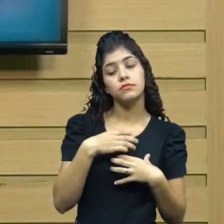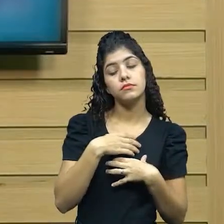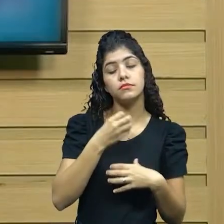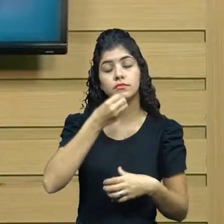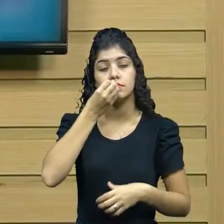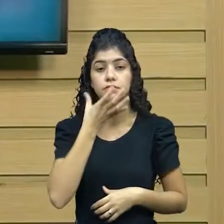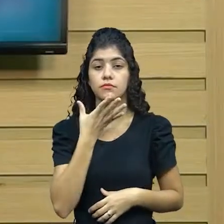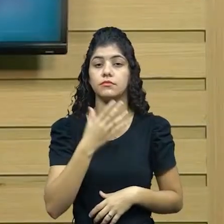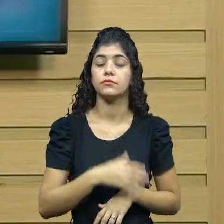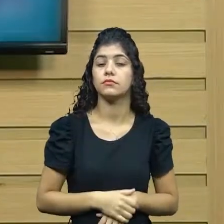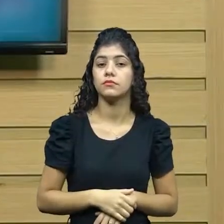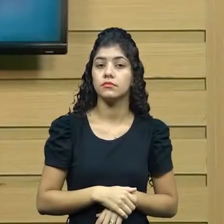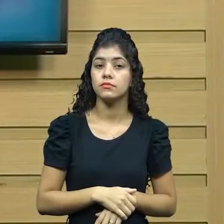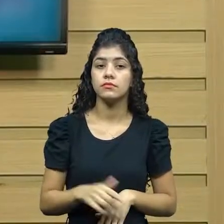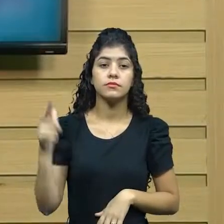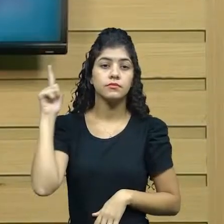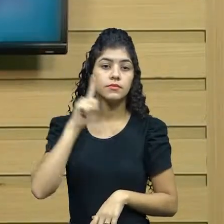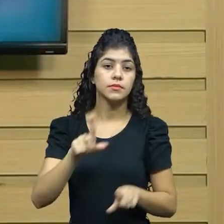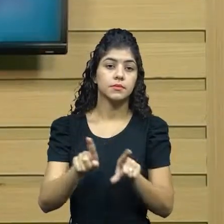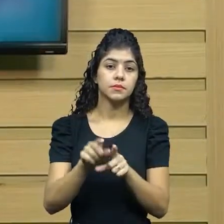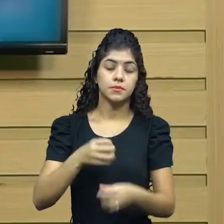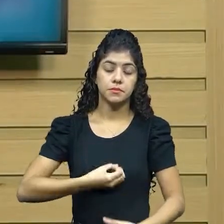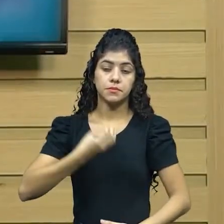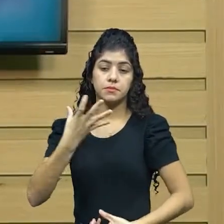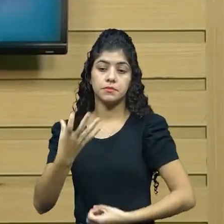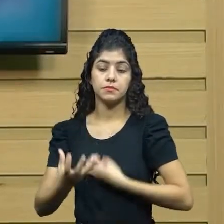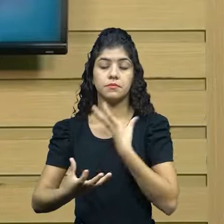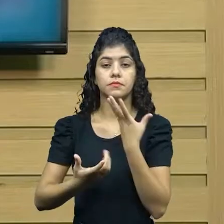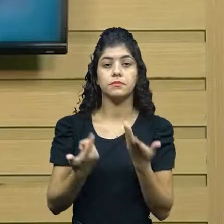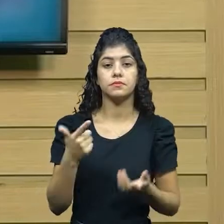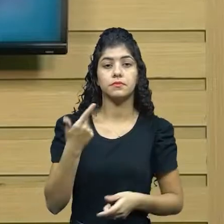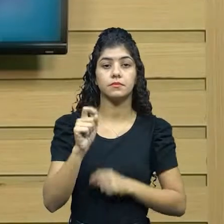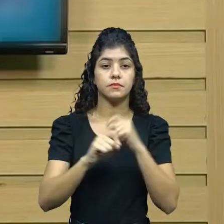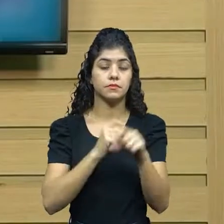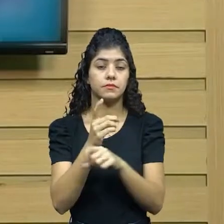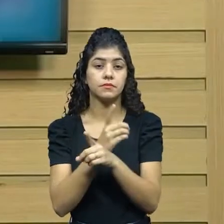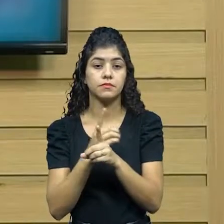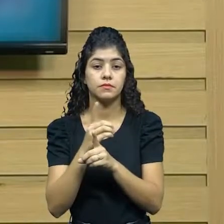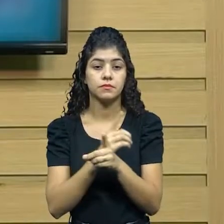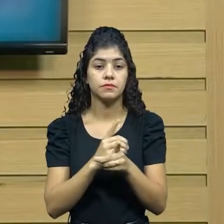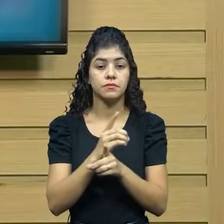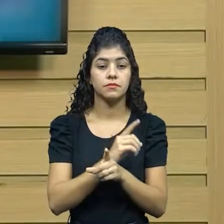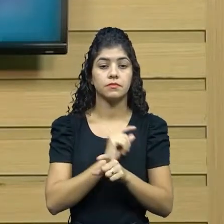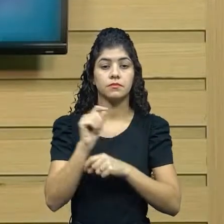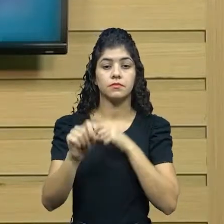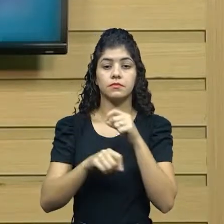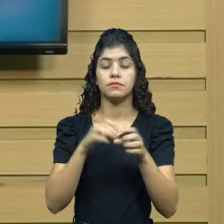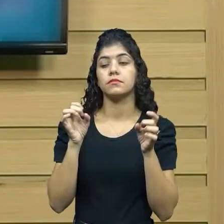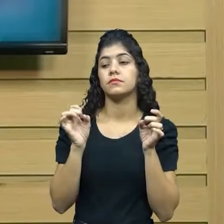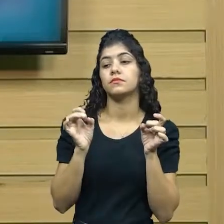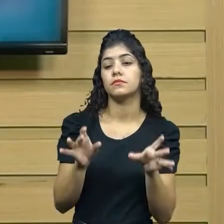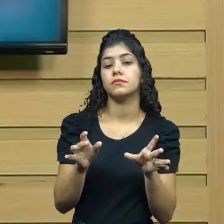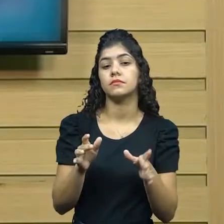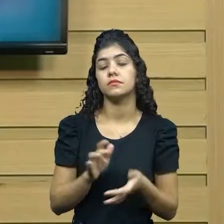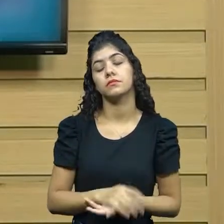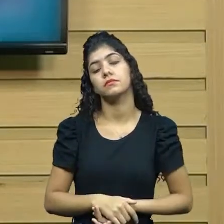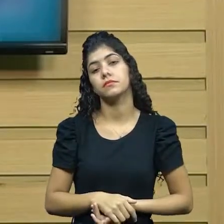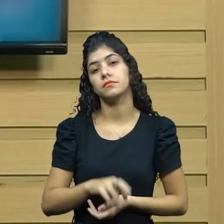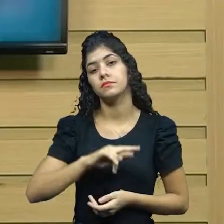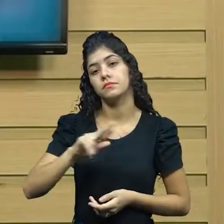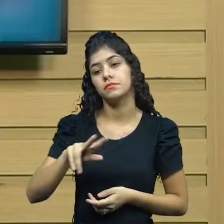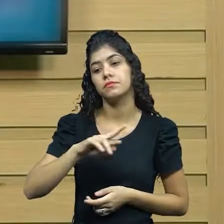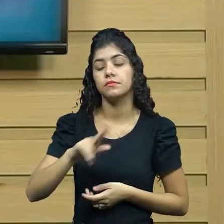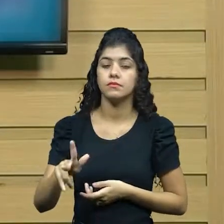satisfeito e ele consegue transmitir sem essa ideia falsa de estar vendendo algo que não é.